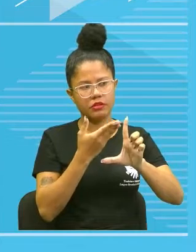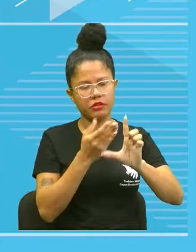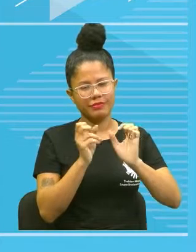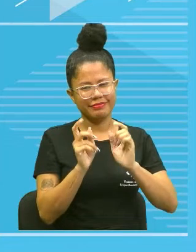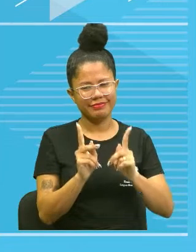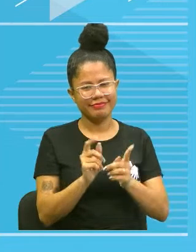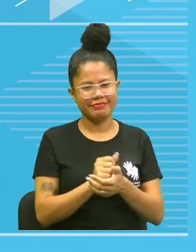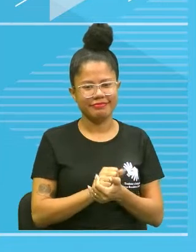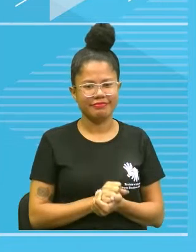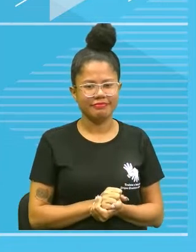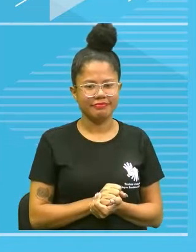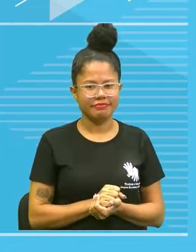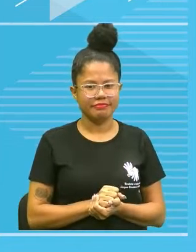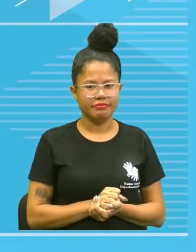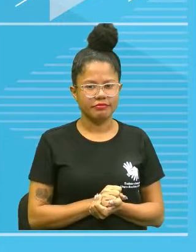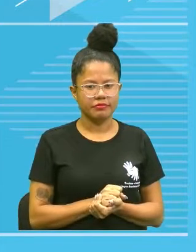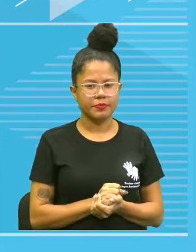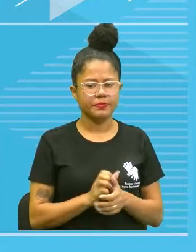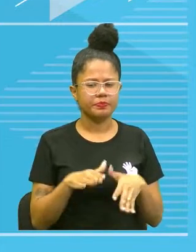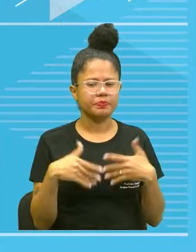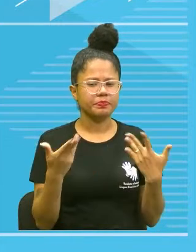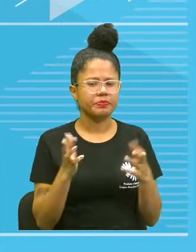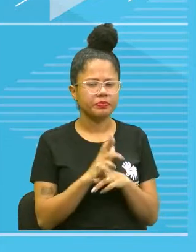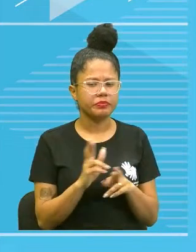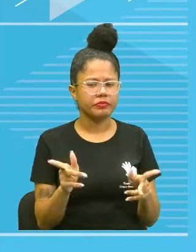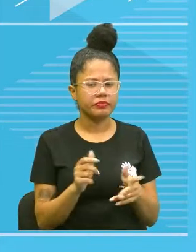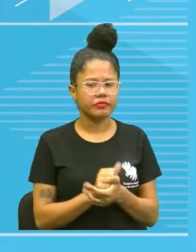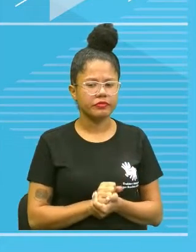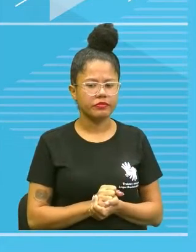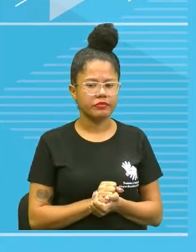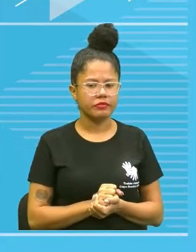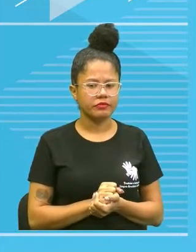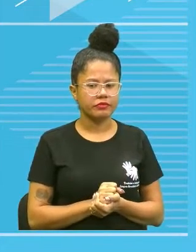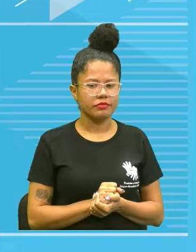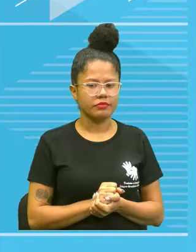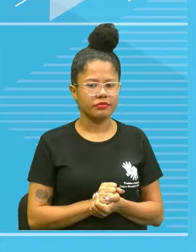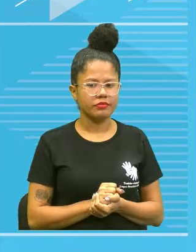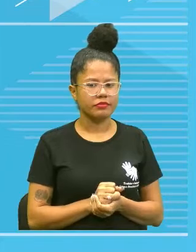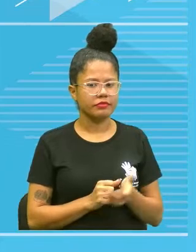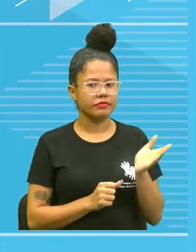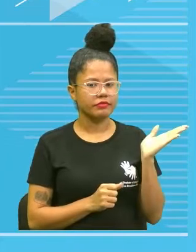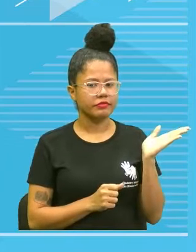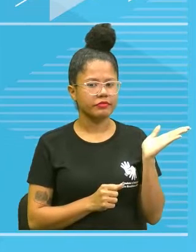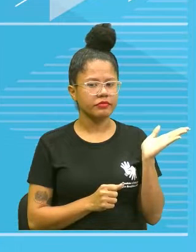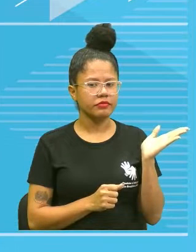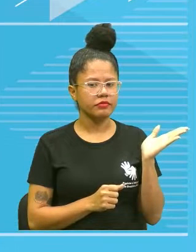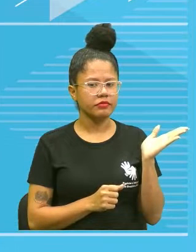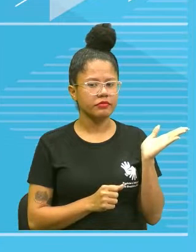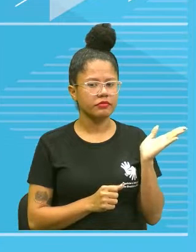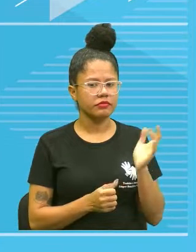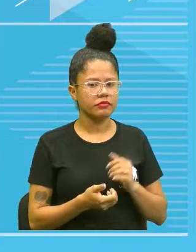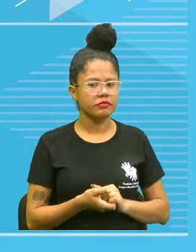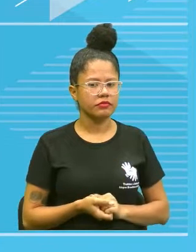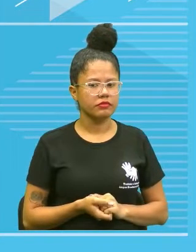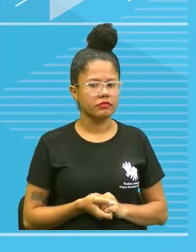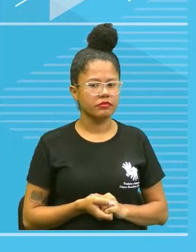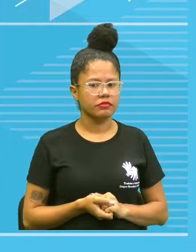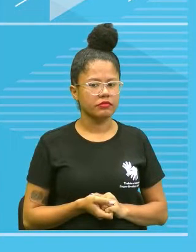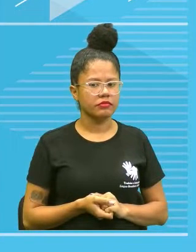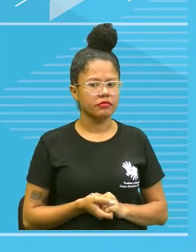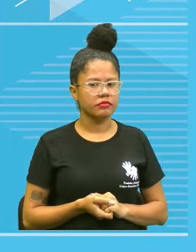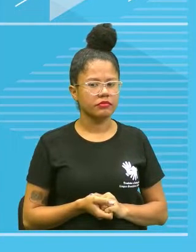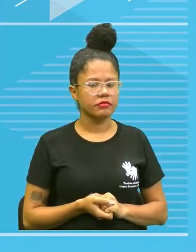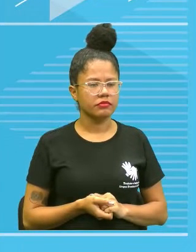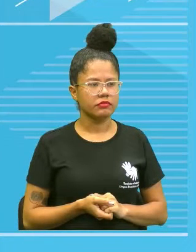Bacana? E qual a diferença entre eles? Bom, a parte que está de roxo, aqui como o nosso próximo gráfico, esse